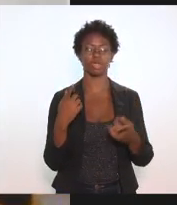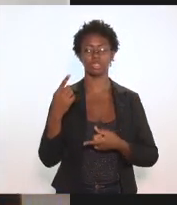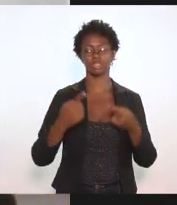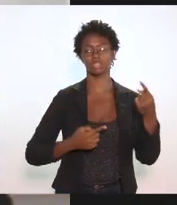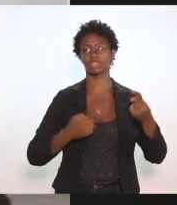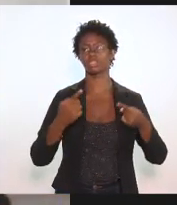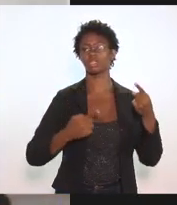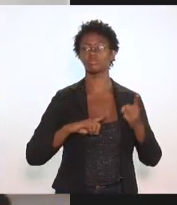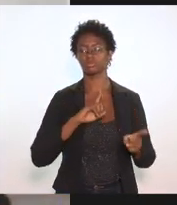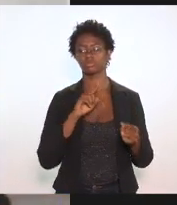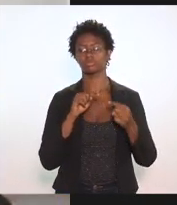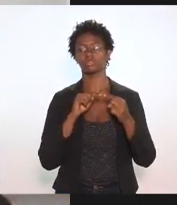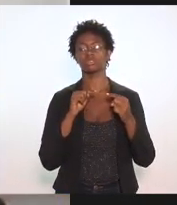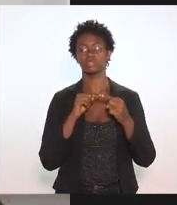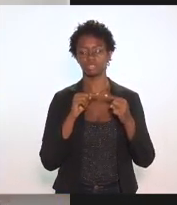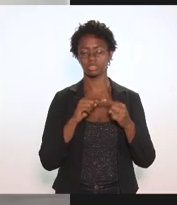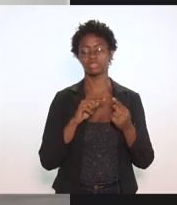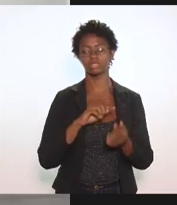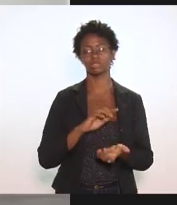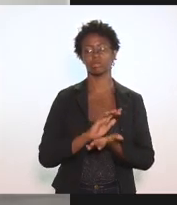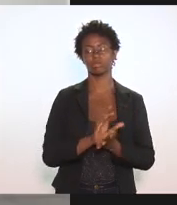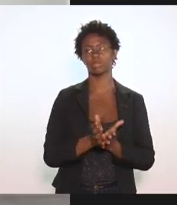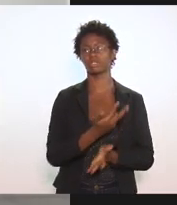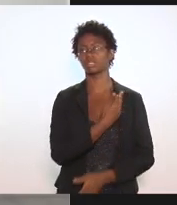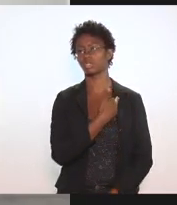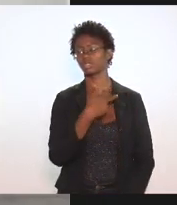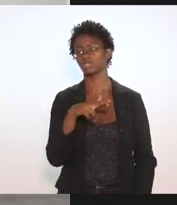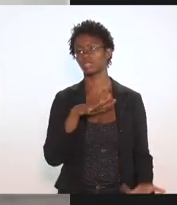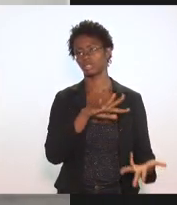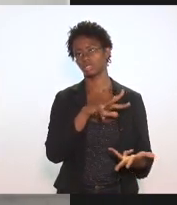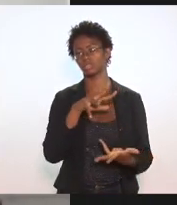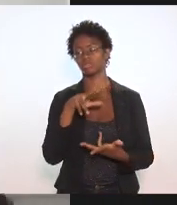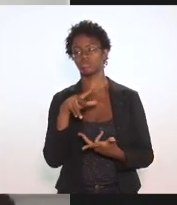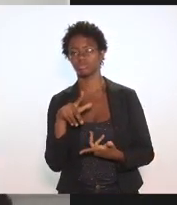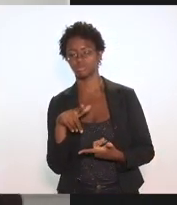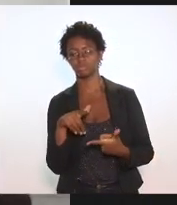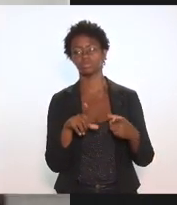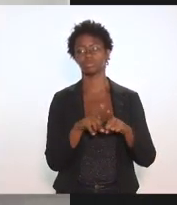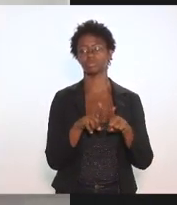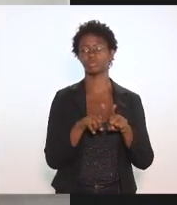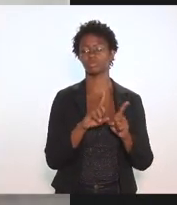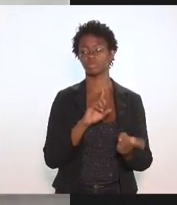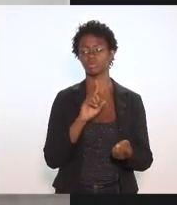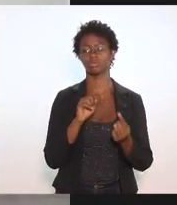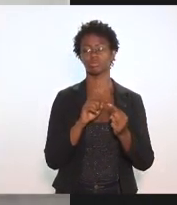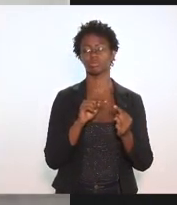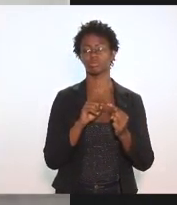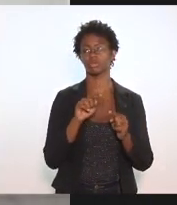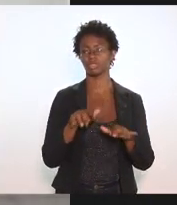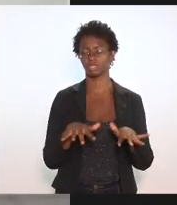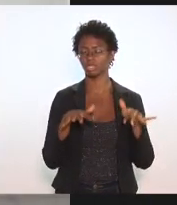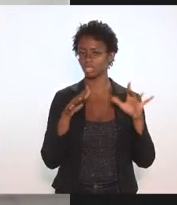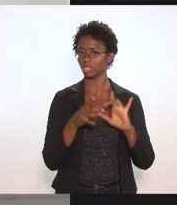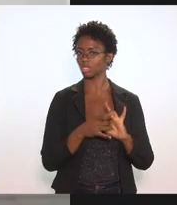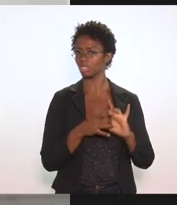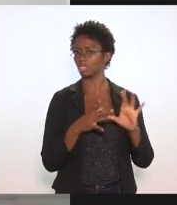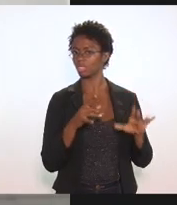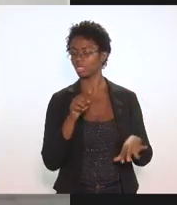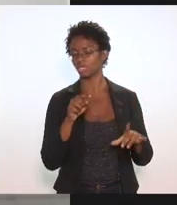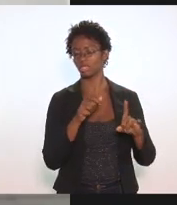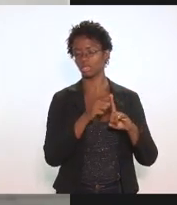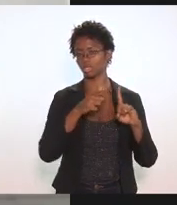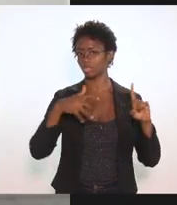com relação à intolerância religiosa no mundo, justamente fruto dessa audiência pública no terreiro